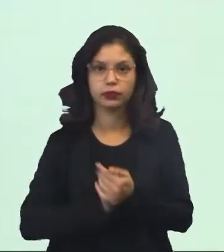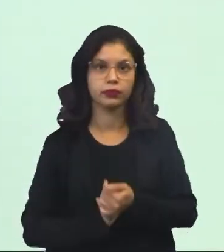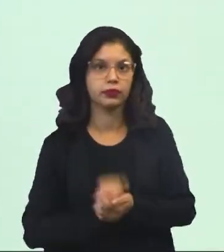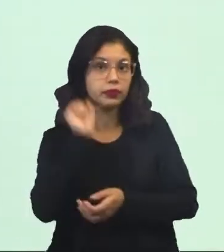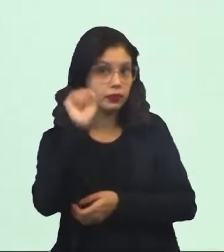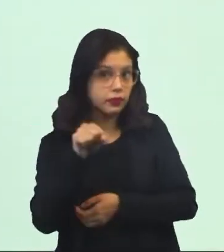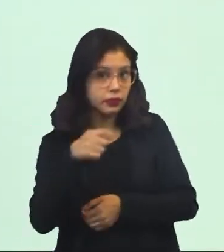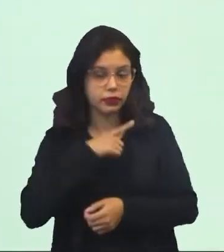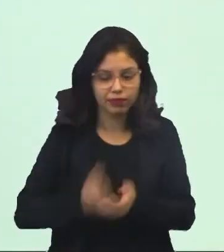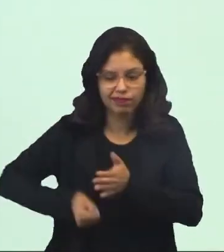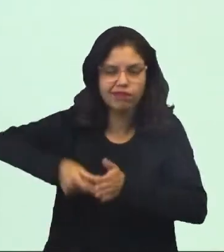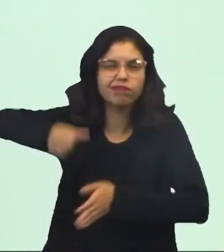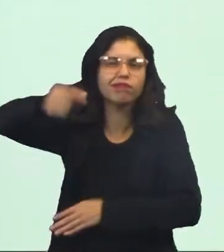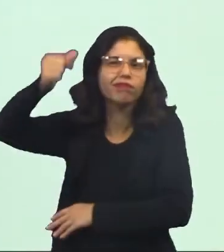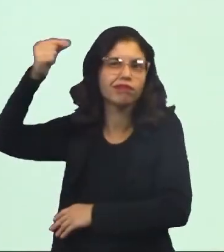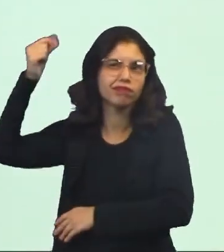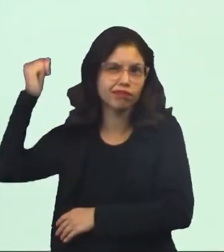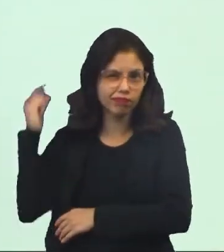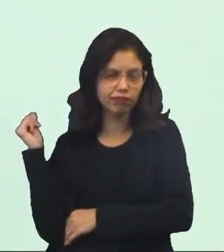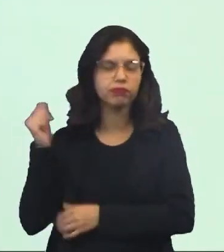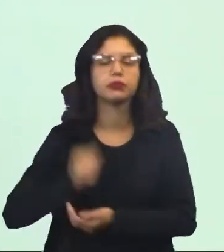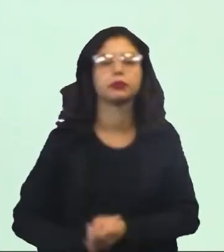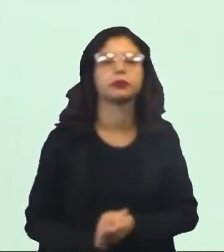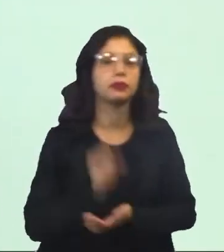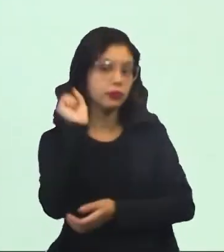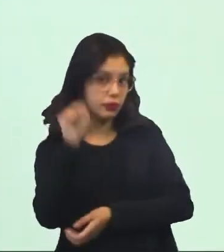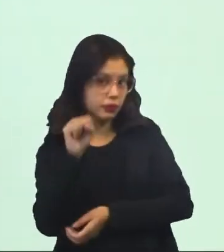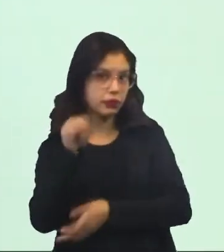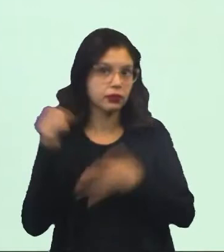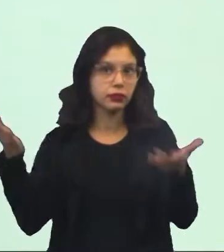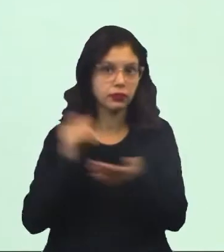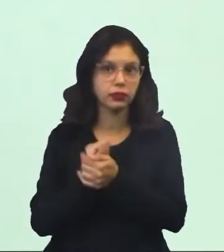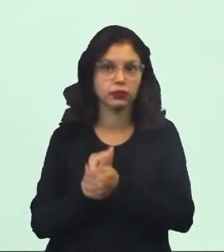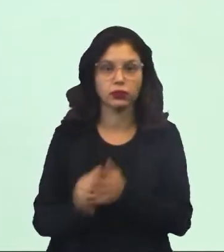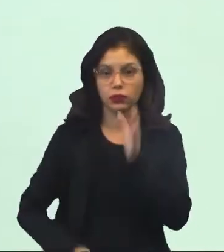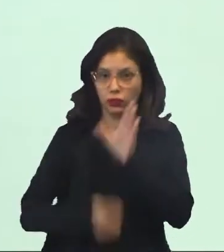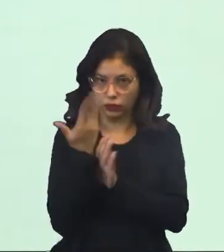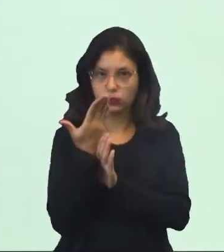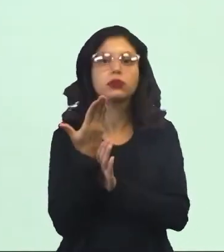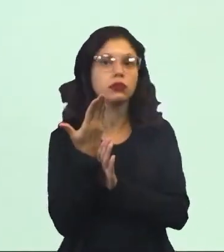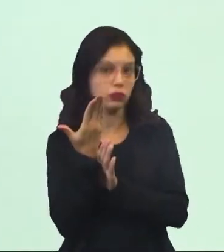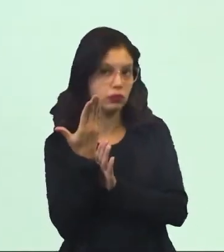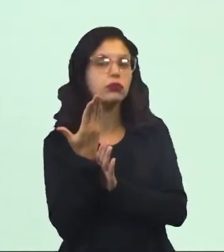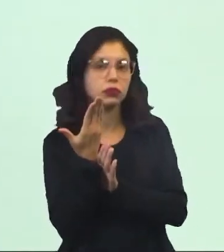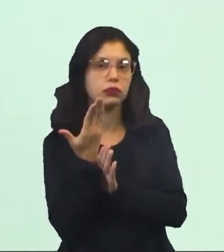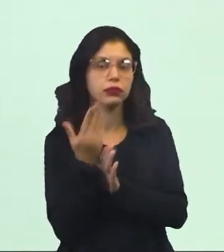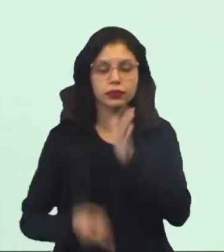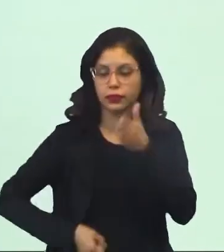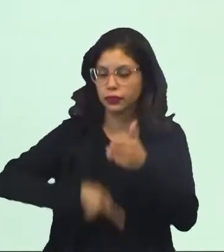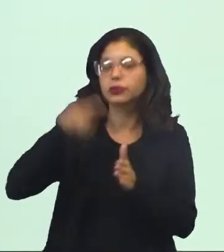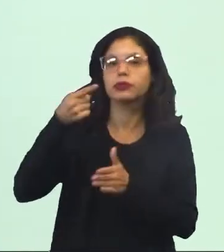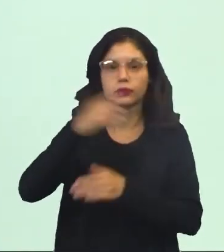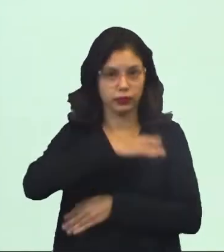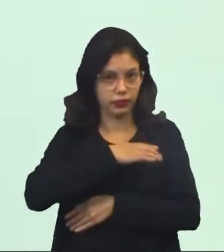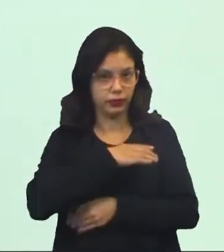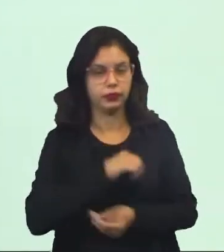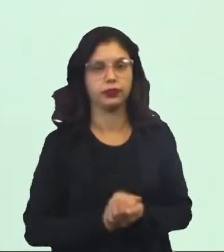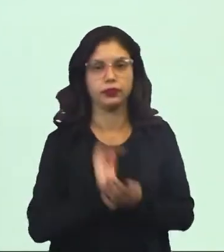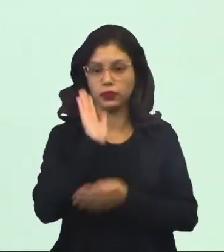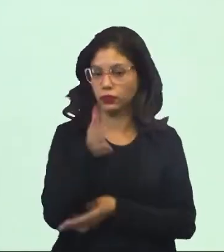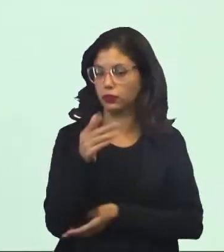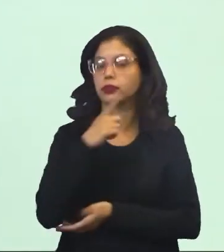Isso existe há muito tempo. Isso mesmo, desde quando foram originadas as primeiras cidades,